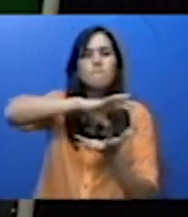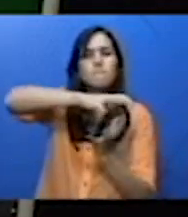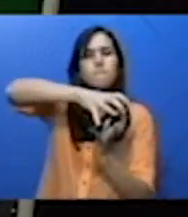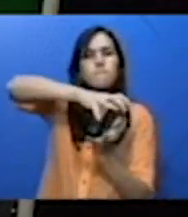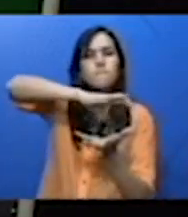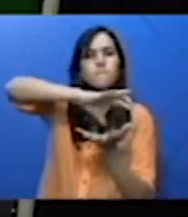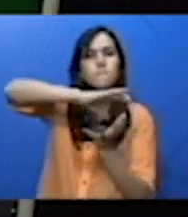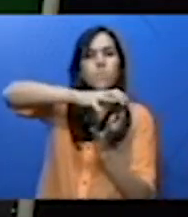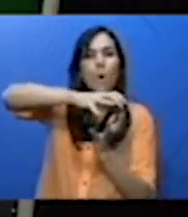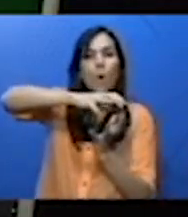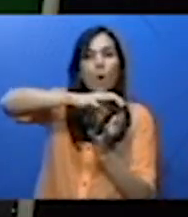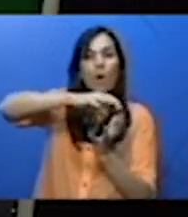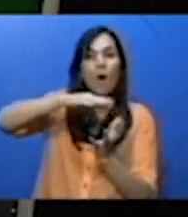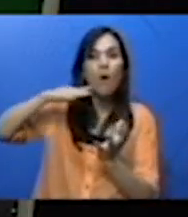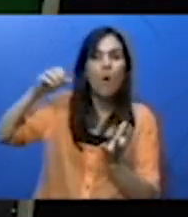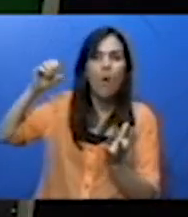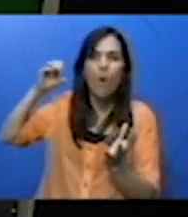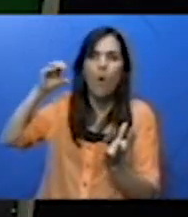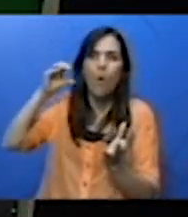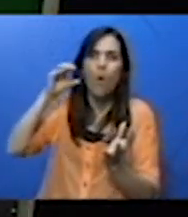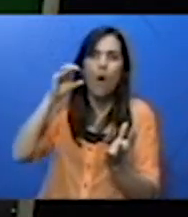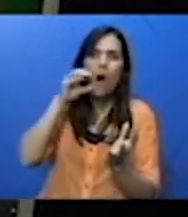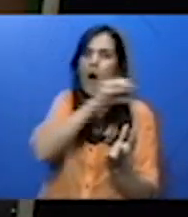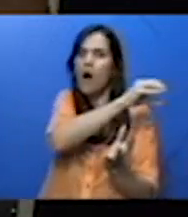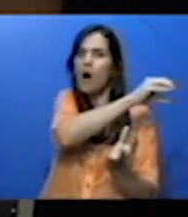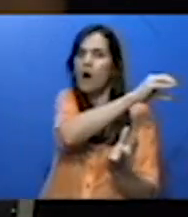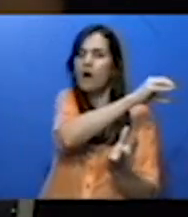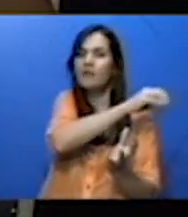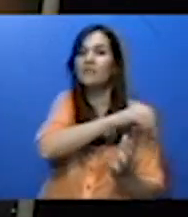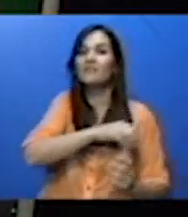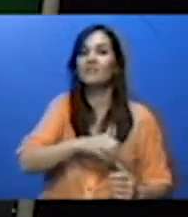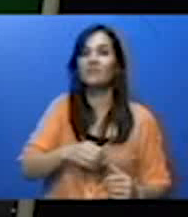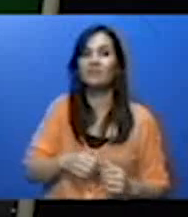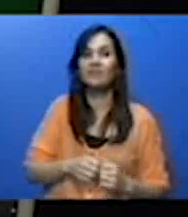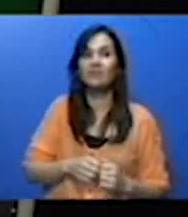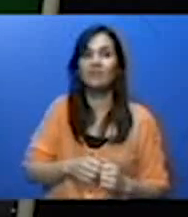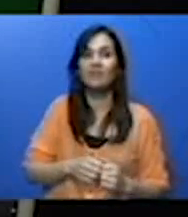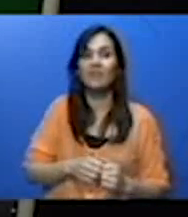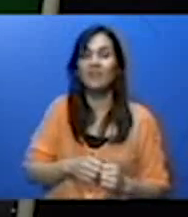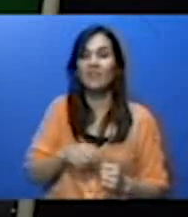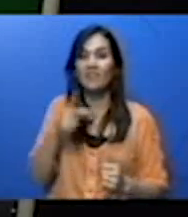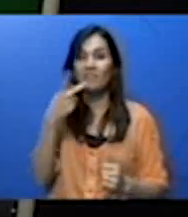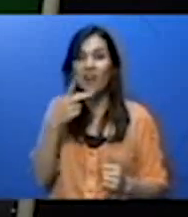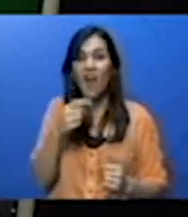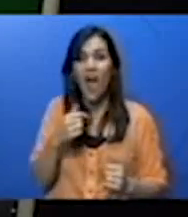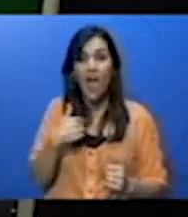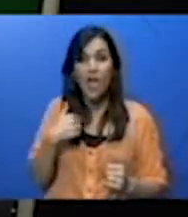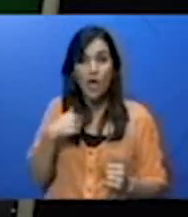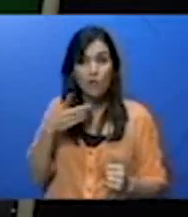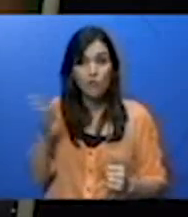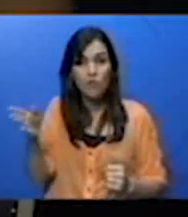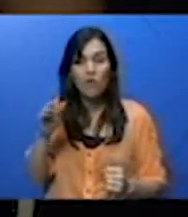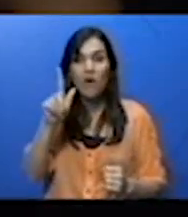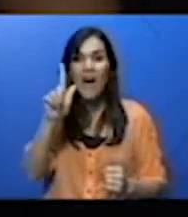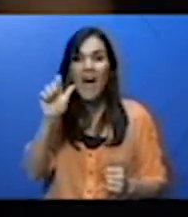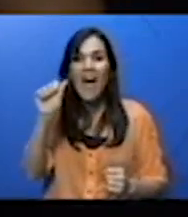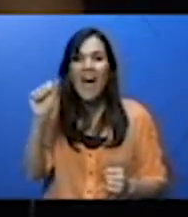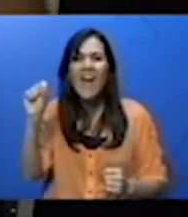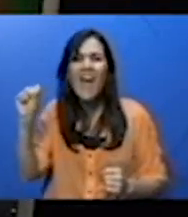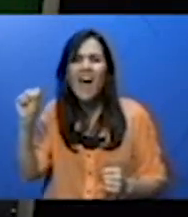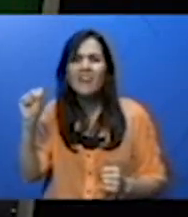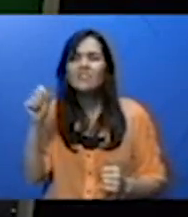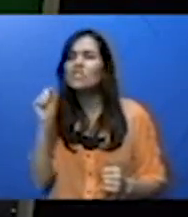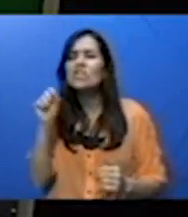voa num gás. Quando você fala assim, ah, professora, deixa eu ir ao banheiro rapidinho, eu vou num gás. Né? Vocês falam isso que eu sei. O que vocês